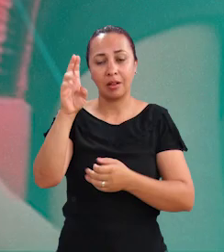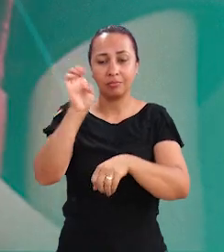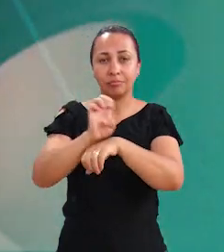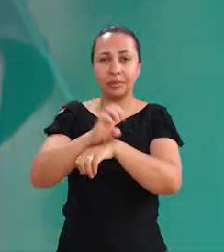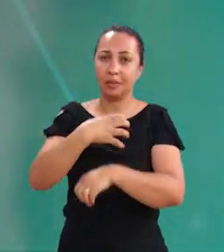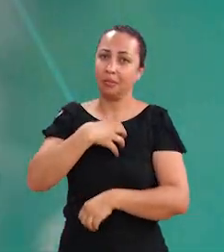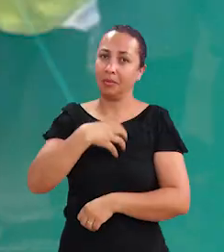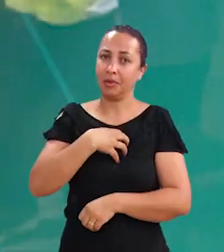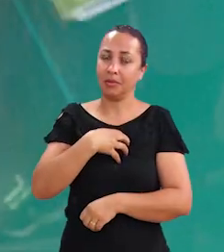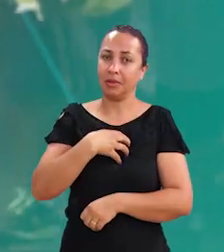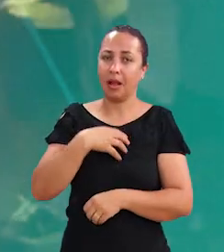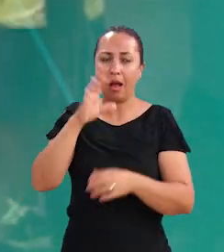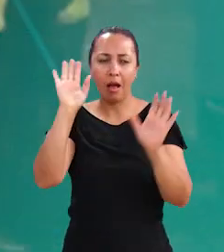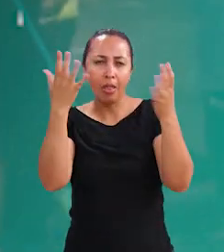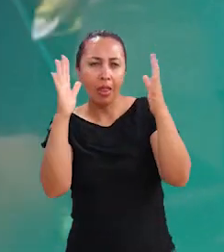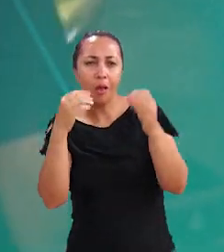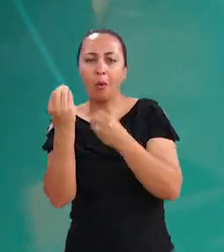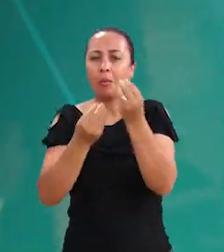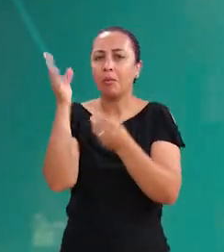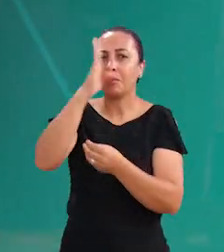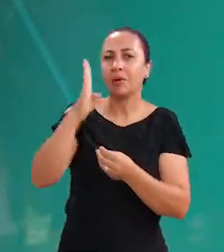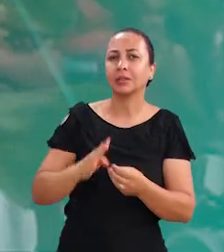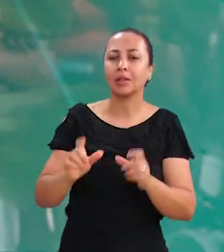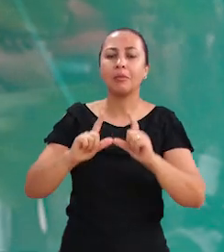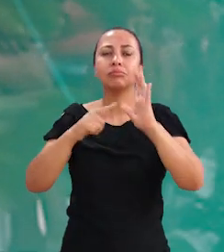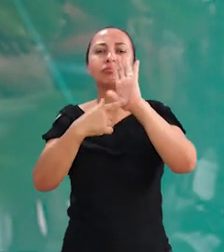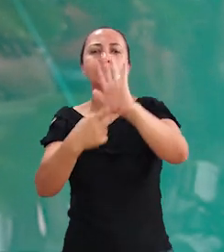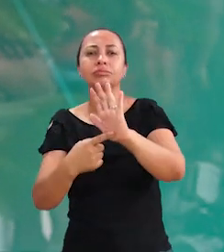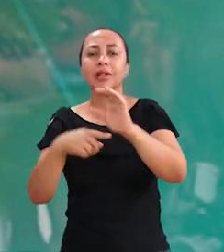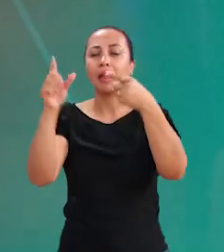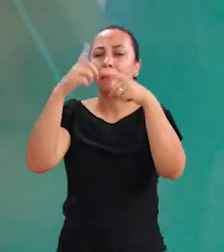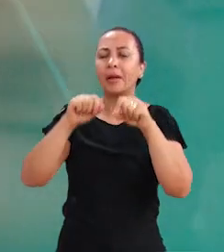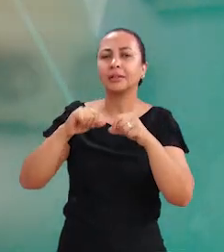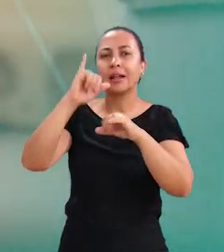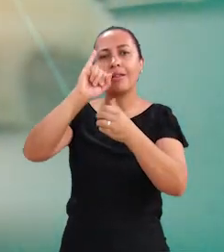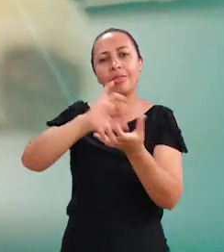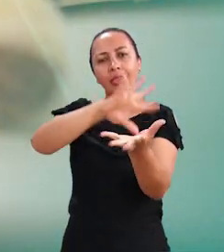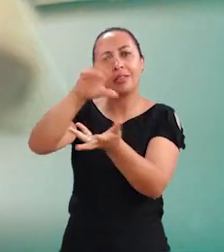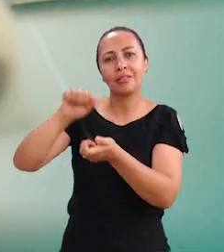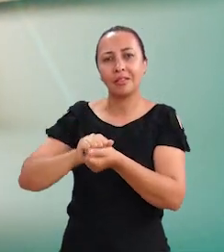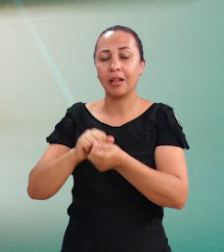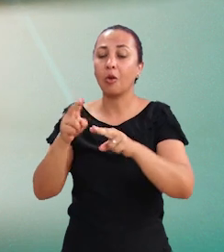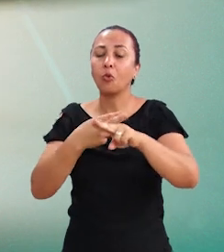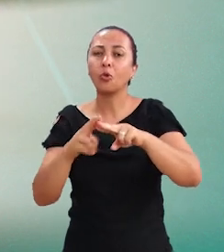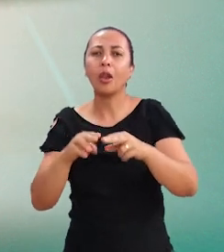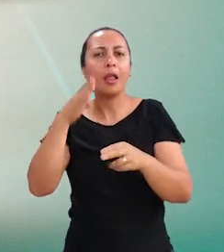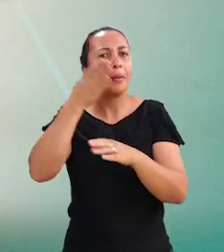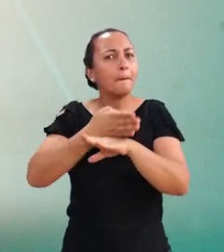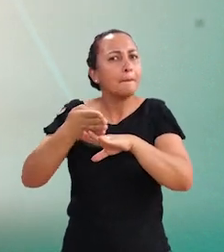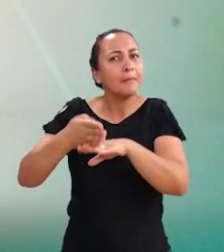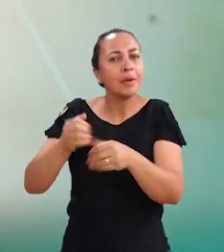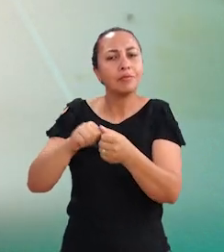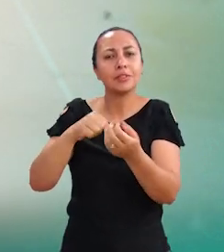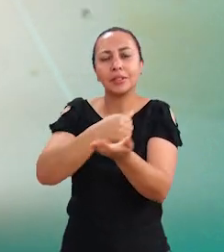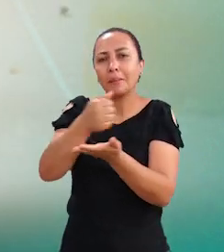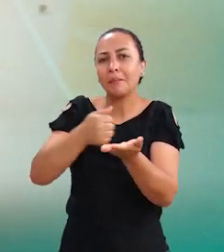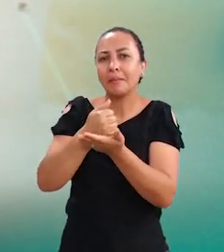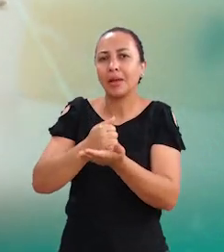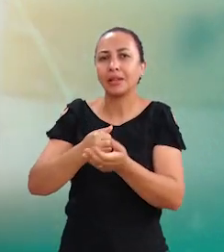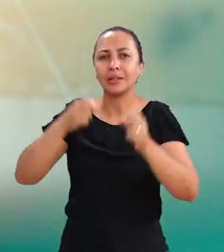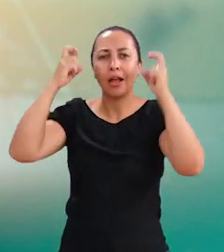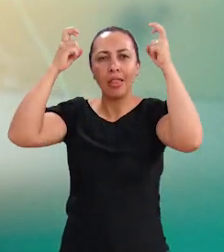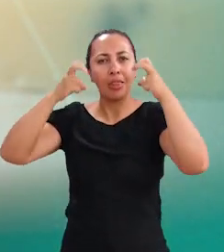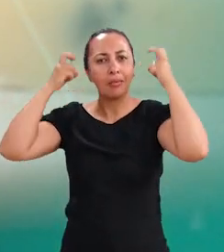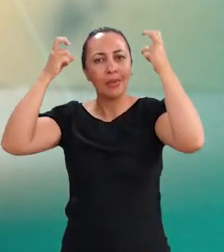Bahia analisam como o Brasil é retratado nas mídias internacionais. E que tal um chocolate branco feito à base de leite de